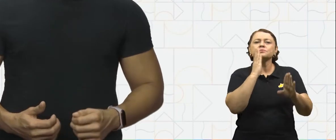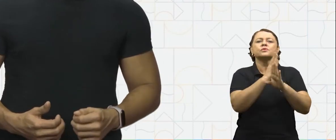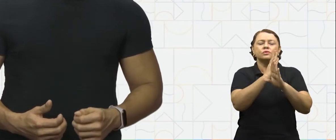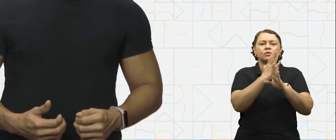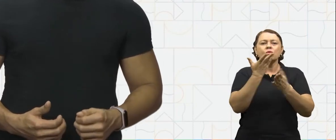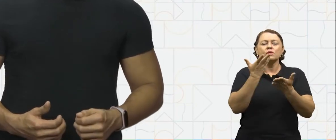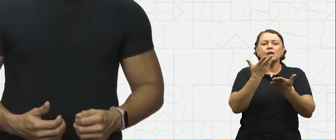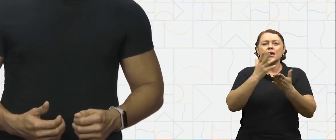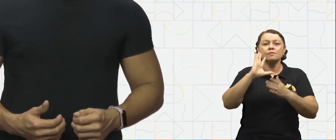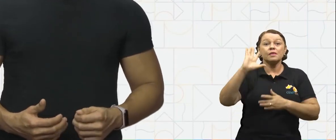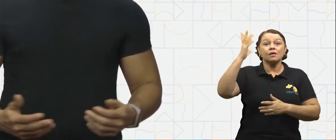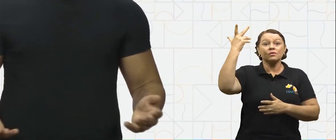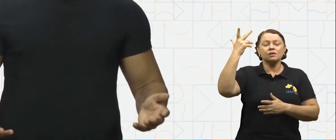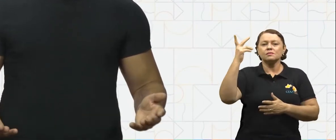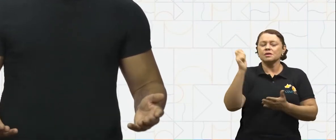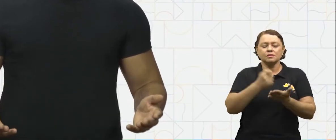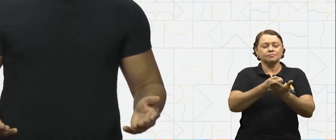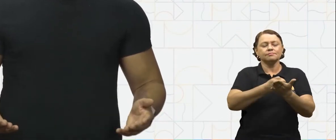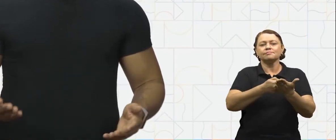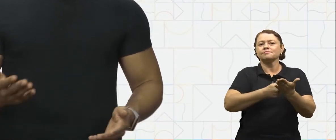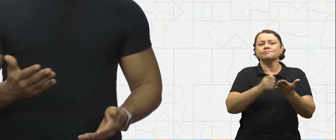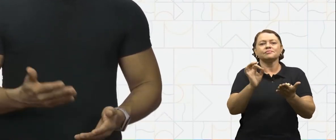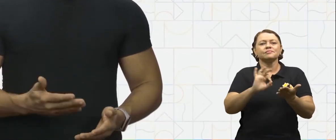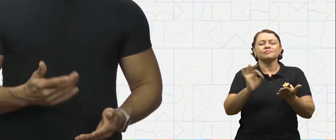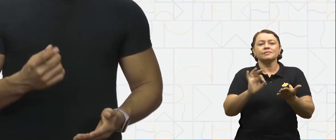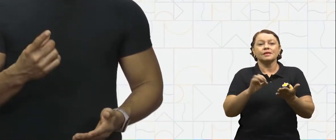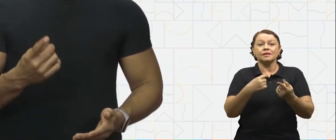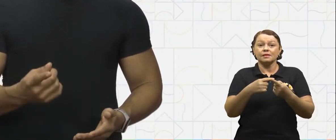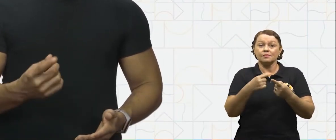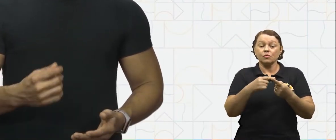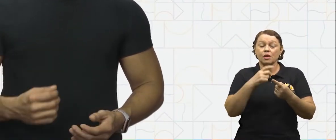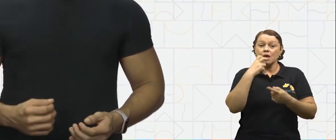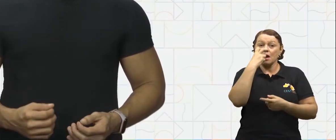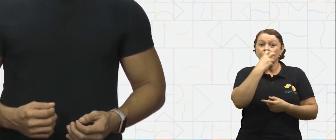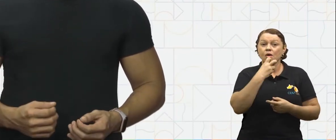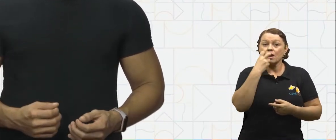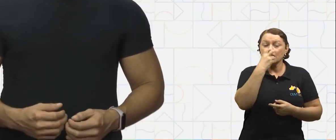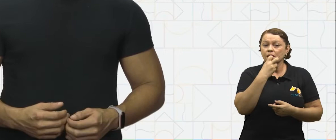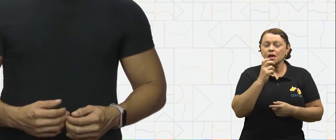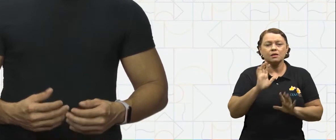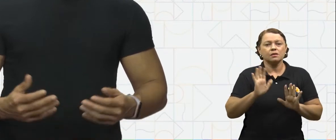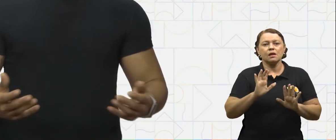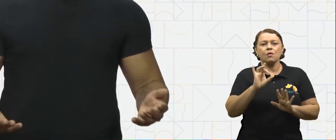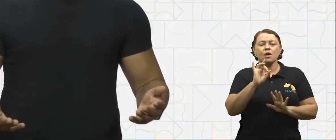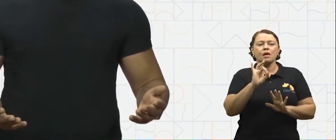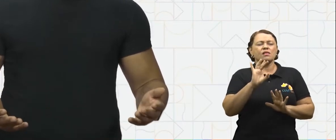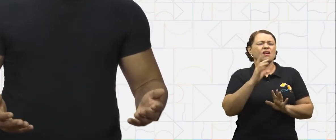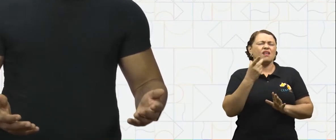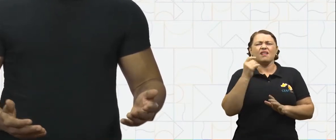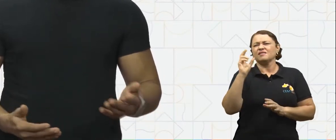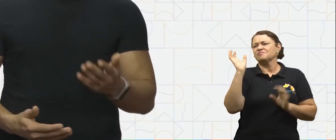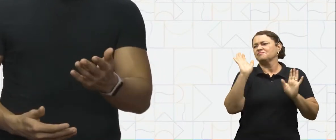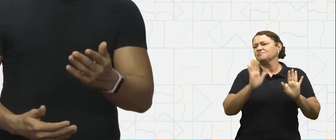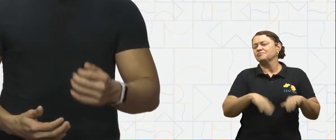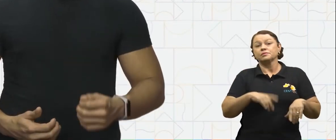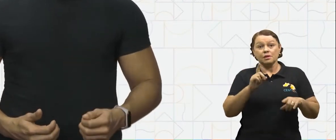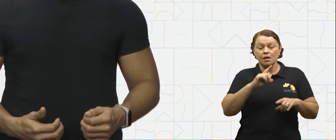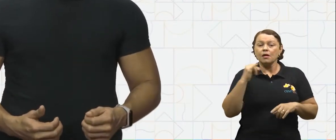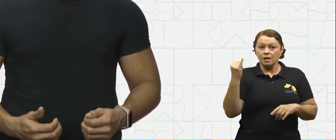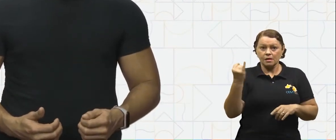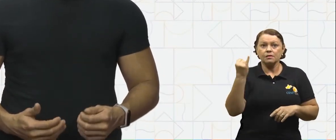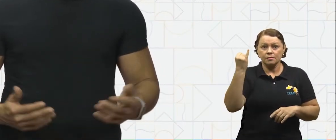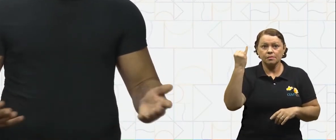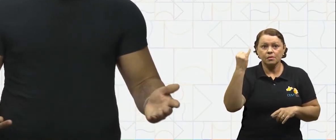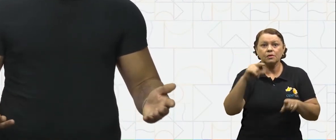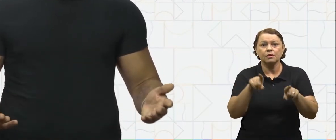não foi registrado. Dessa forma, a oralidade não deve ser considerada uma forma menos importante de registro